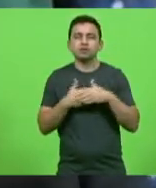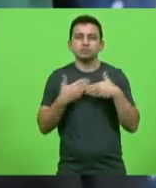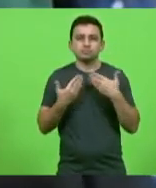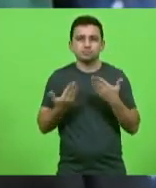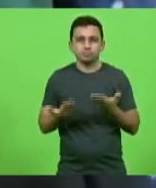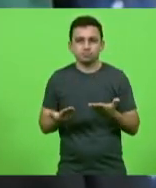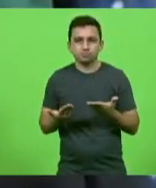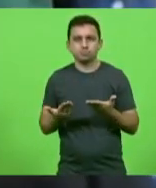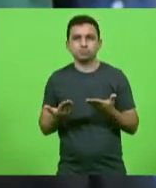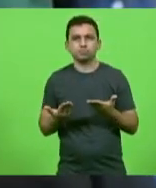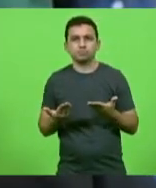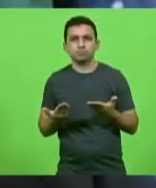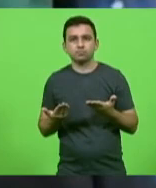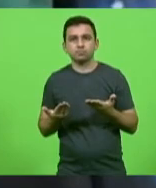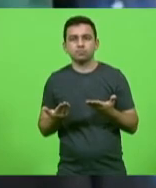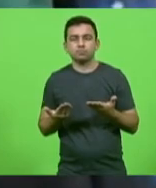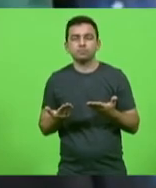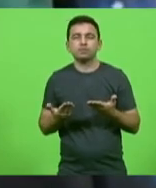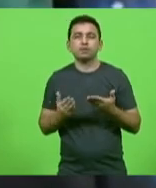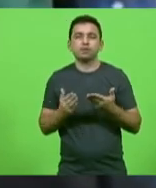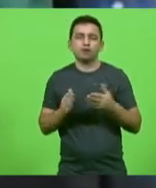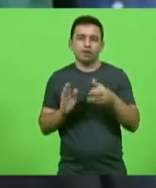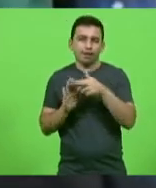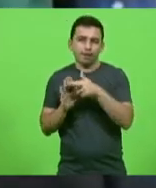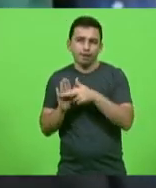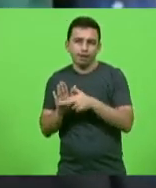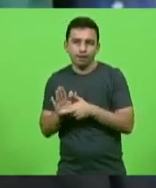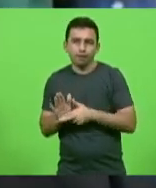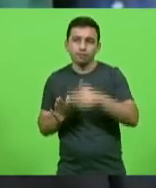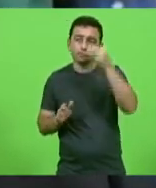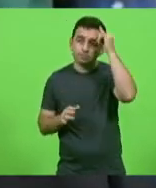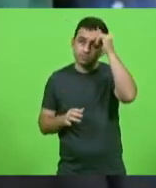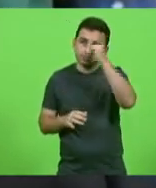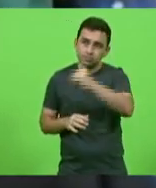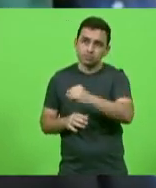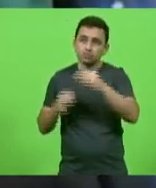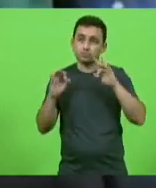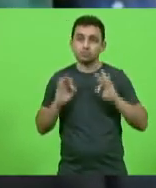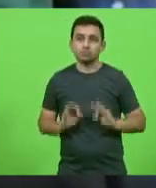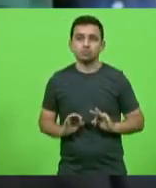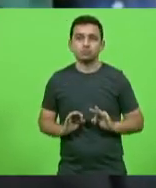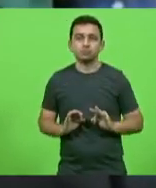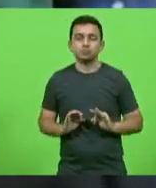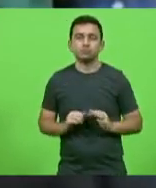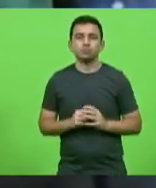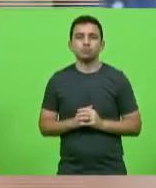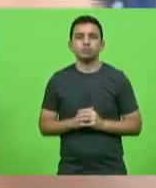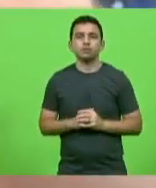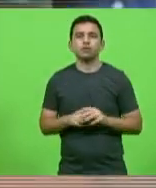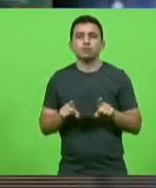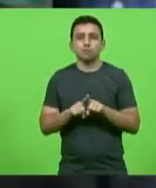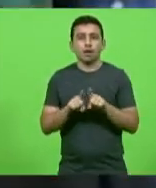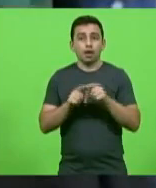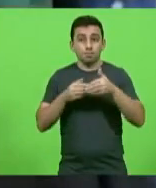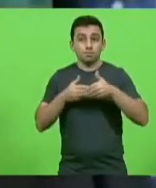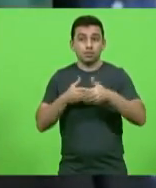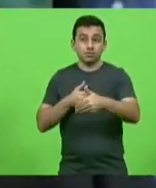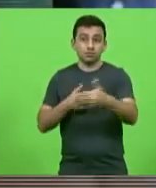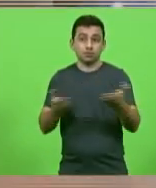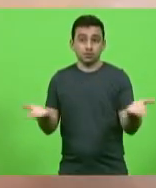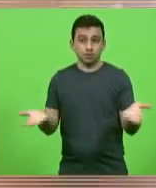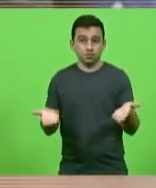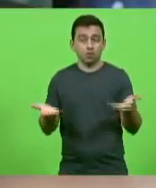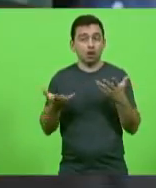a conta a conta de medidas de prevenção adequadas eu quero aqui a partir de